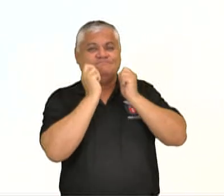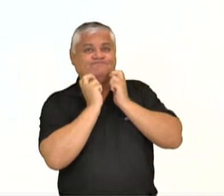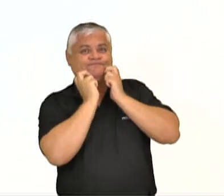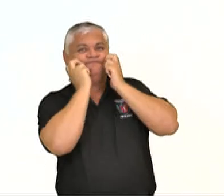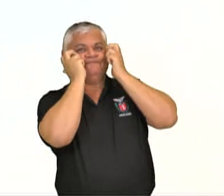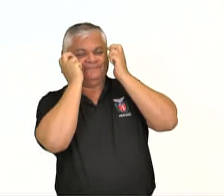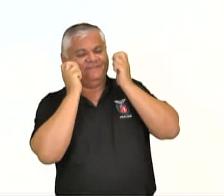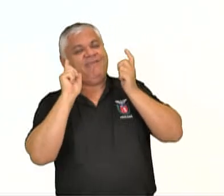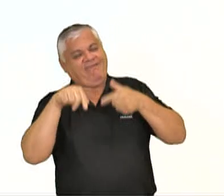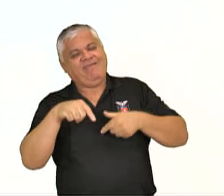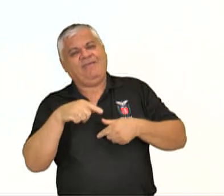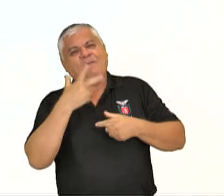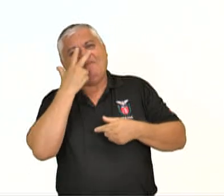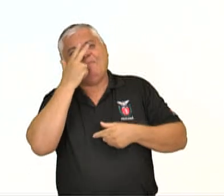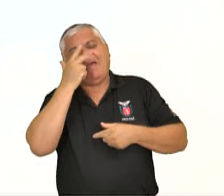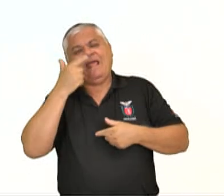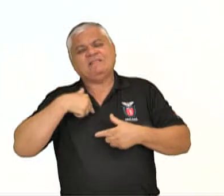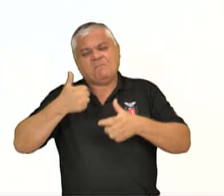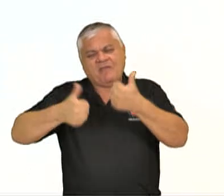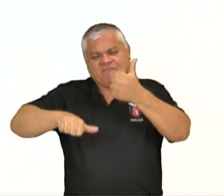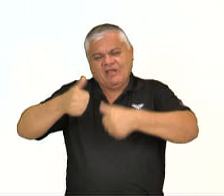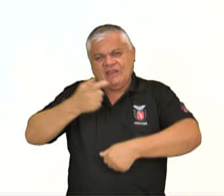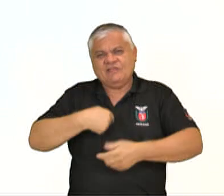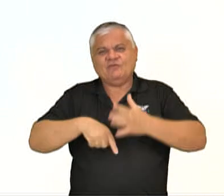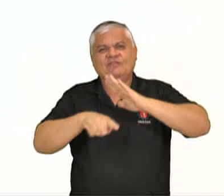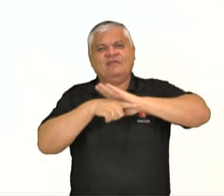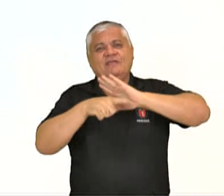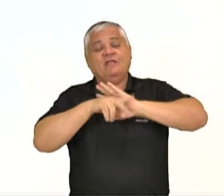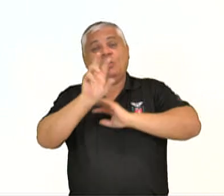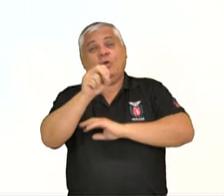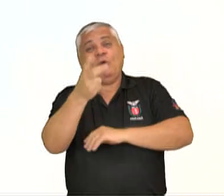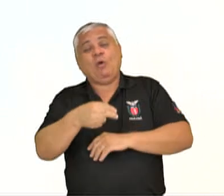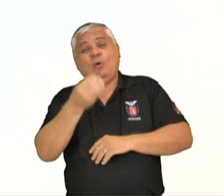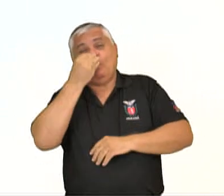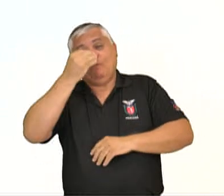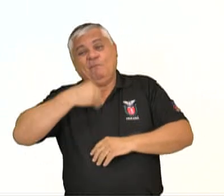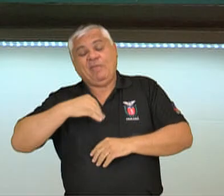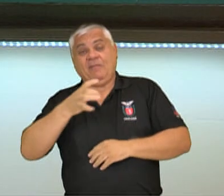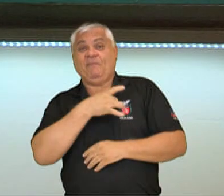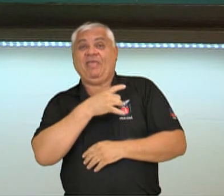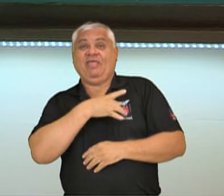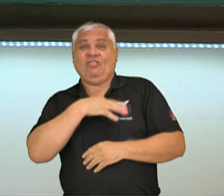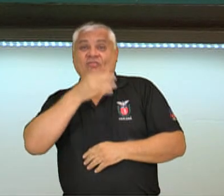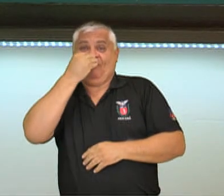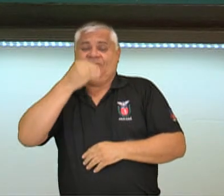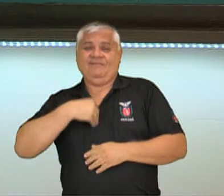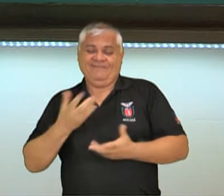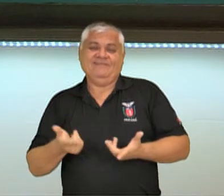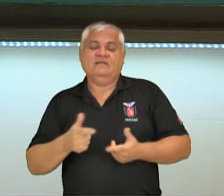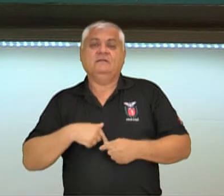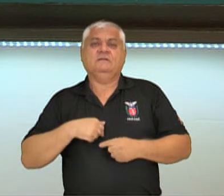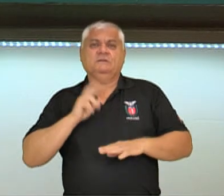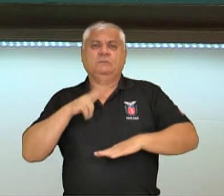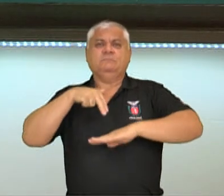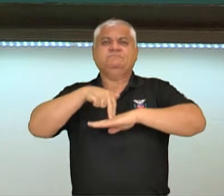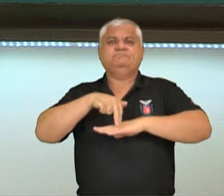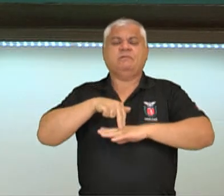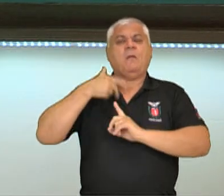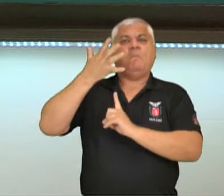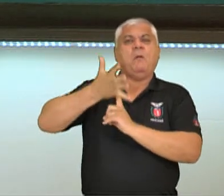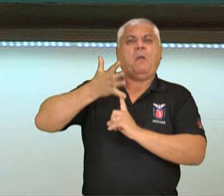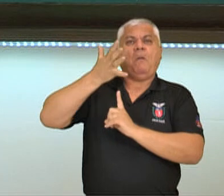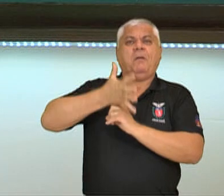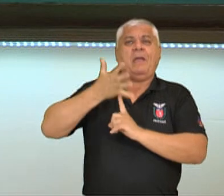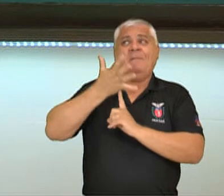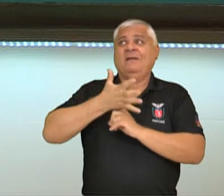Avaliando negativamente ou rejeitado em uma situação social. É aquele medo que a pessoa tem quando vai falar em público, né, e